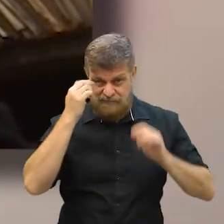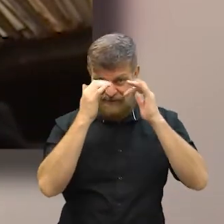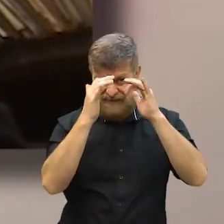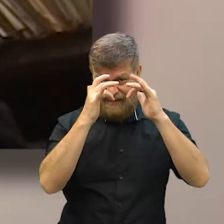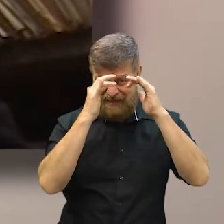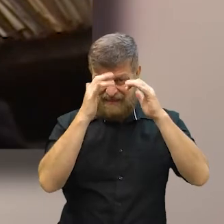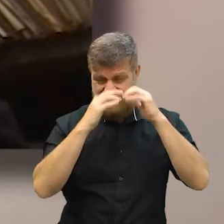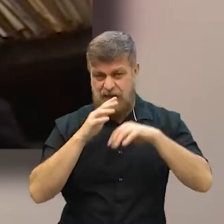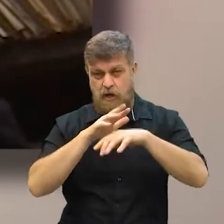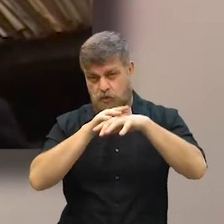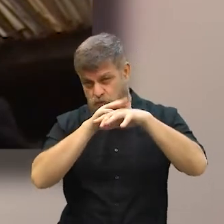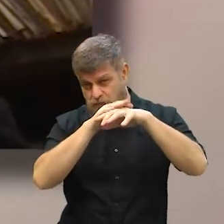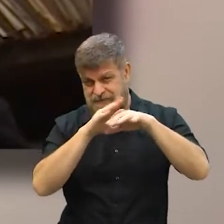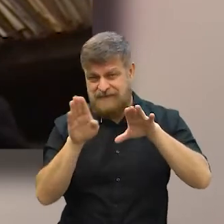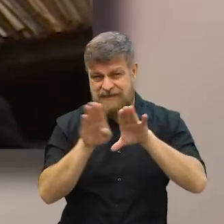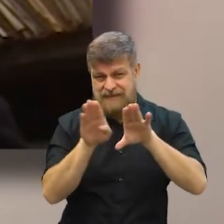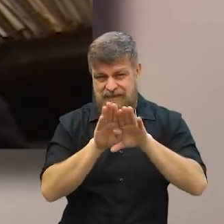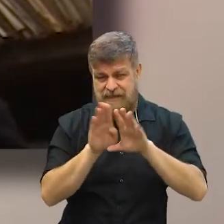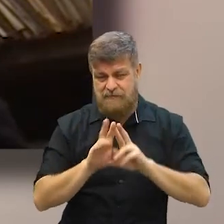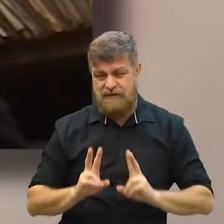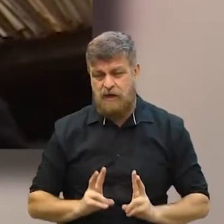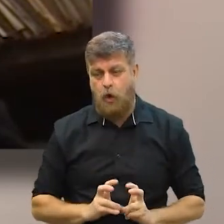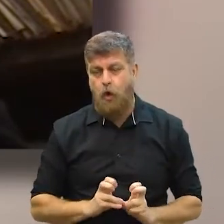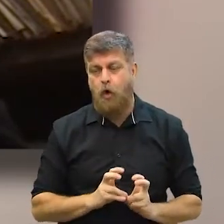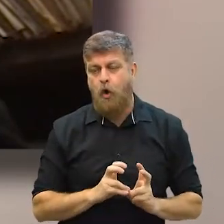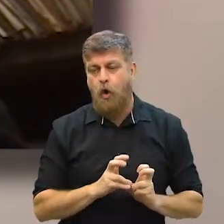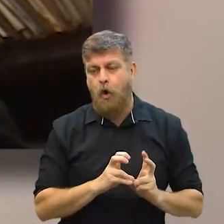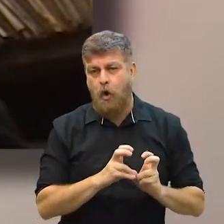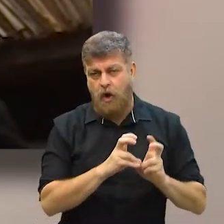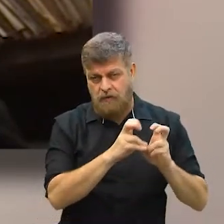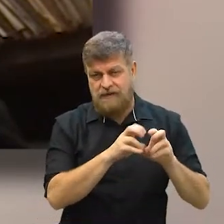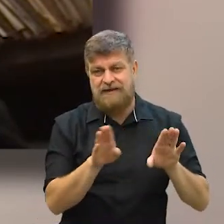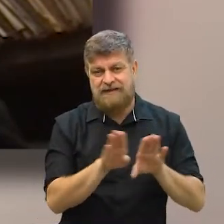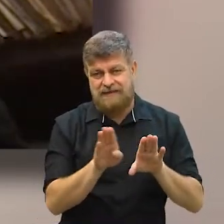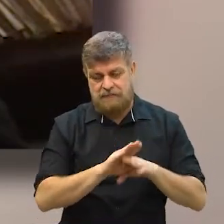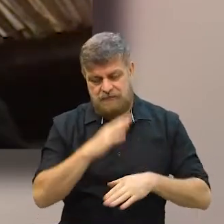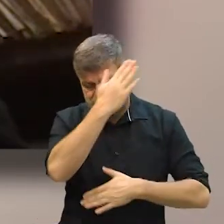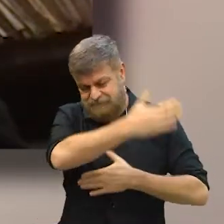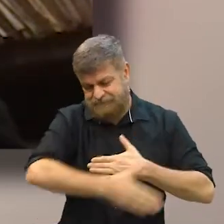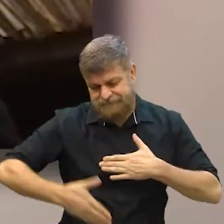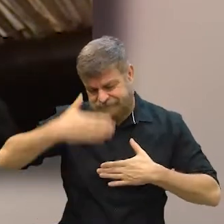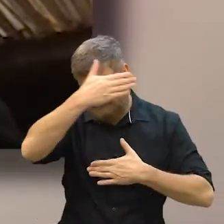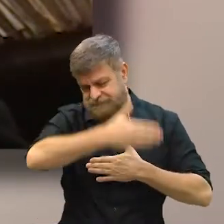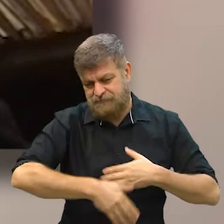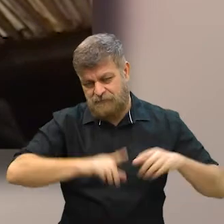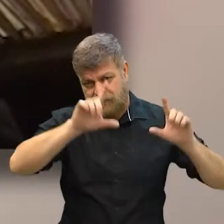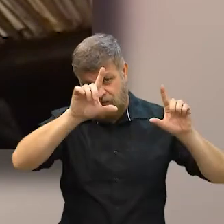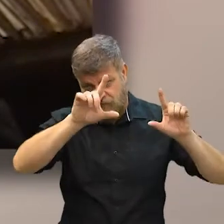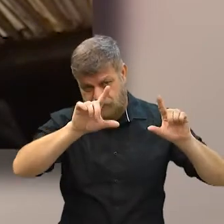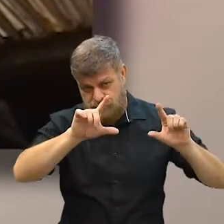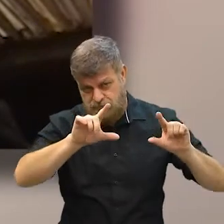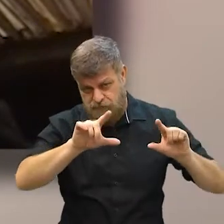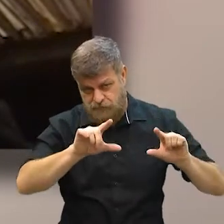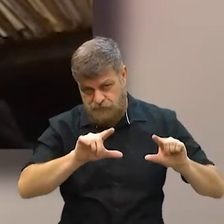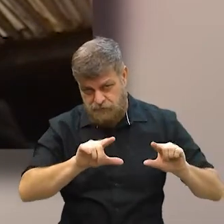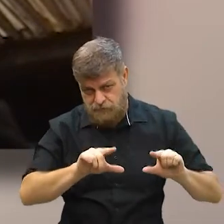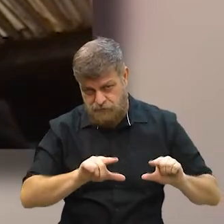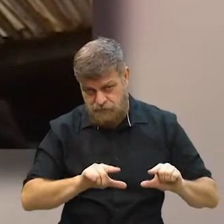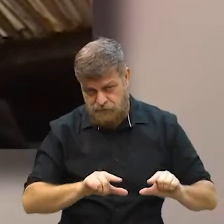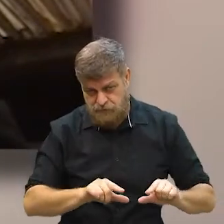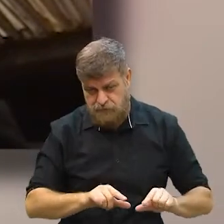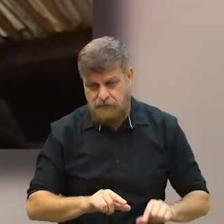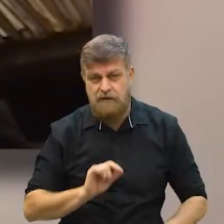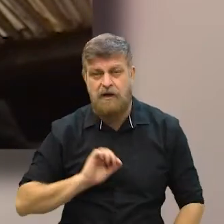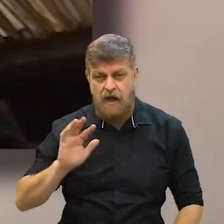nervoso central. Nós temos as doenças oncológicas, que a imunodepressão provocada